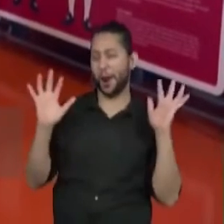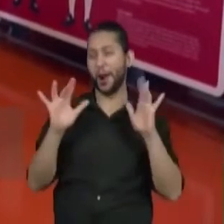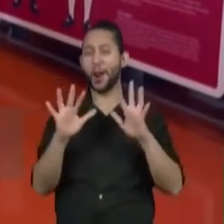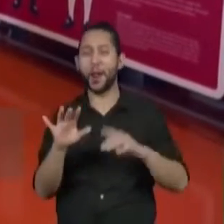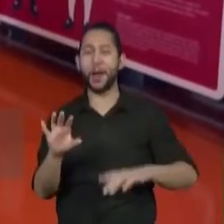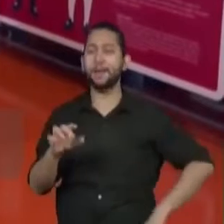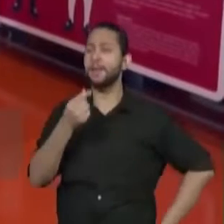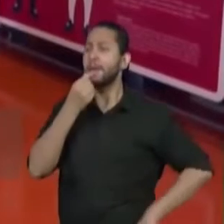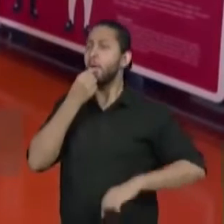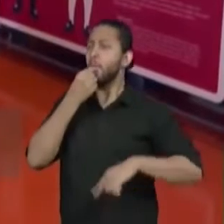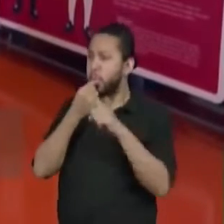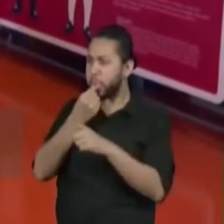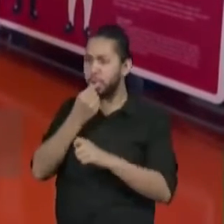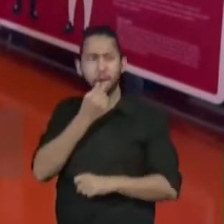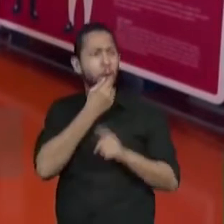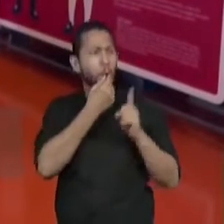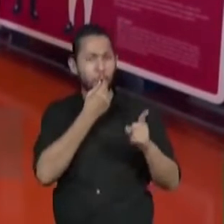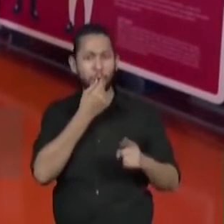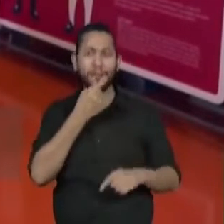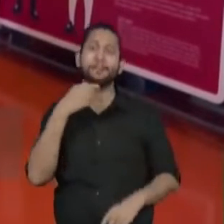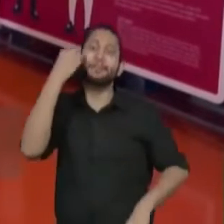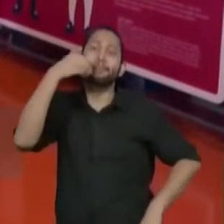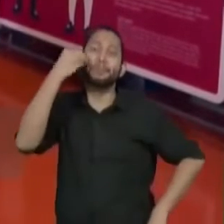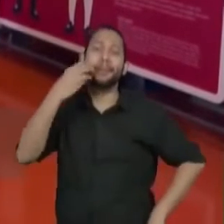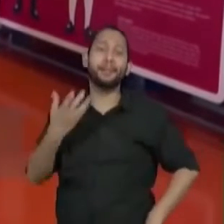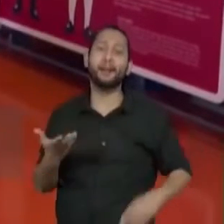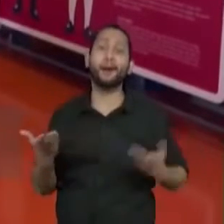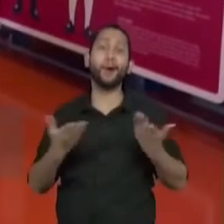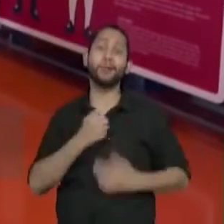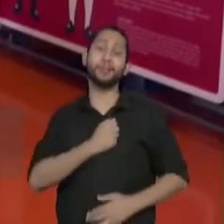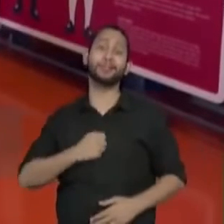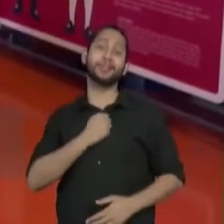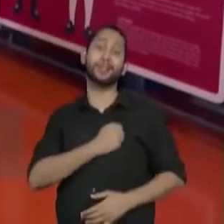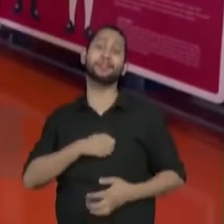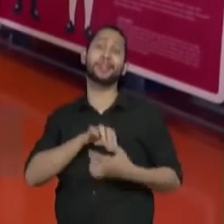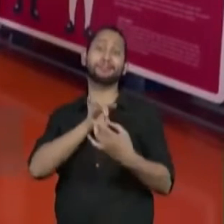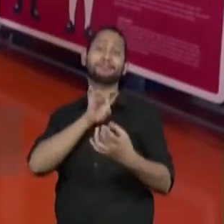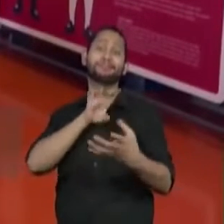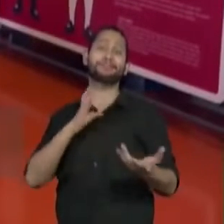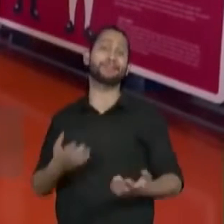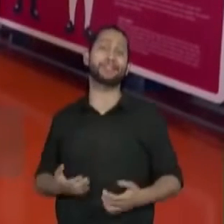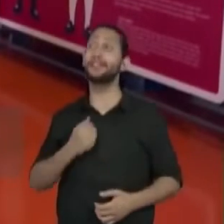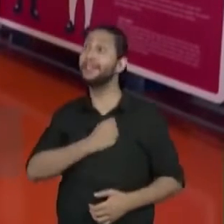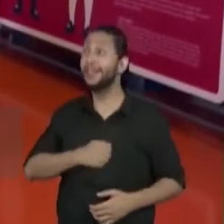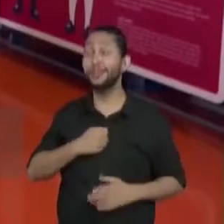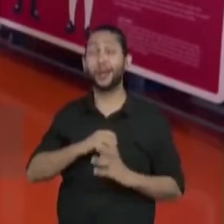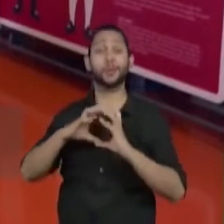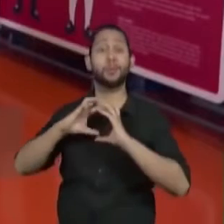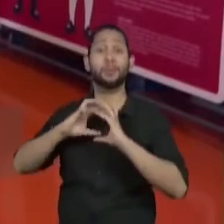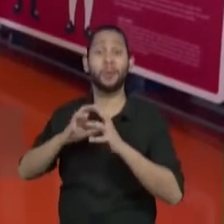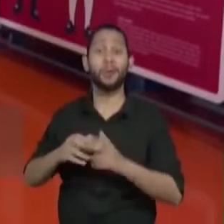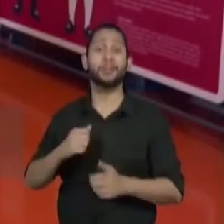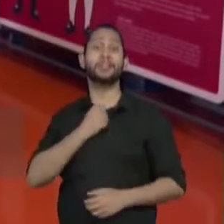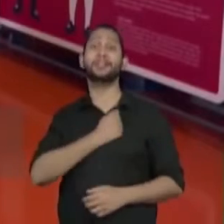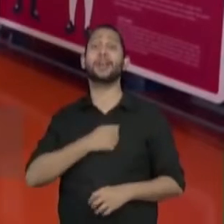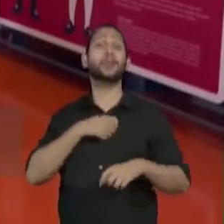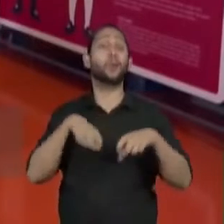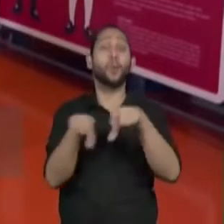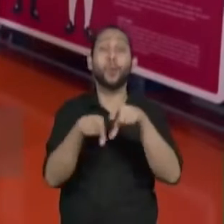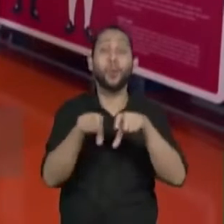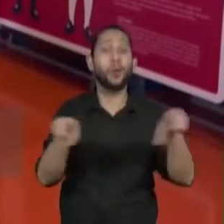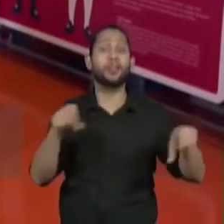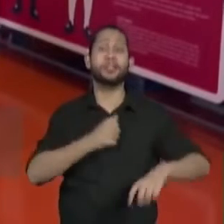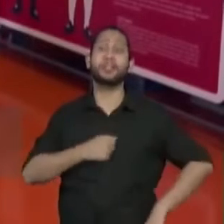assim, a gente vai vivenciando muitas coisas e dá saudade, viu? Da bola, da quadra e do apito.